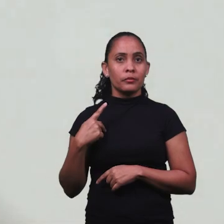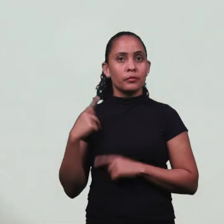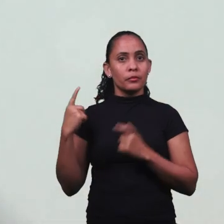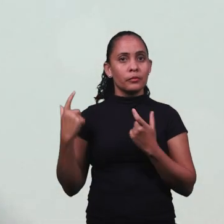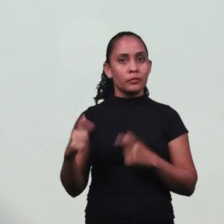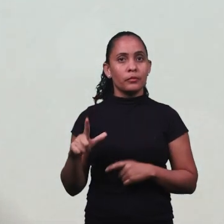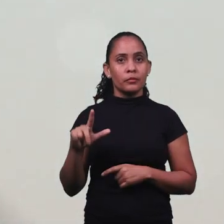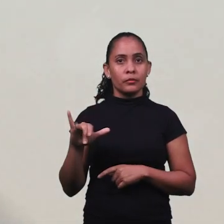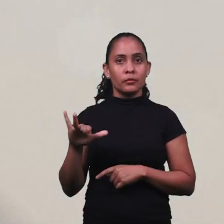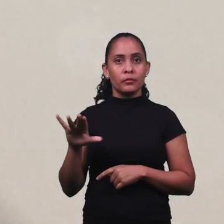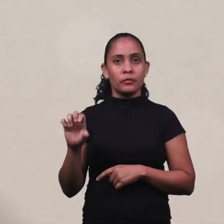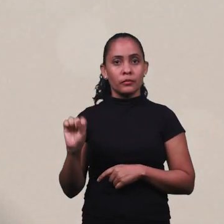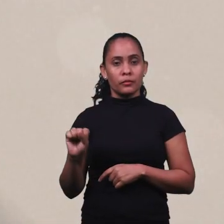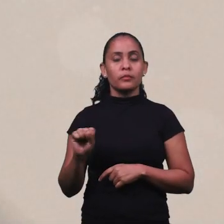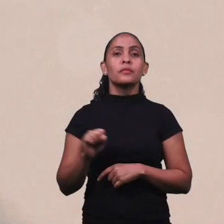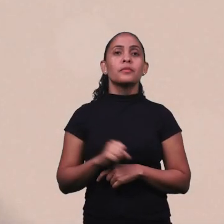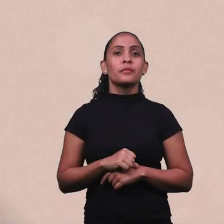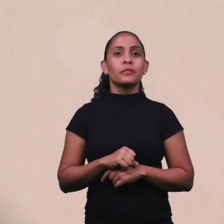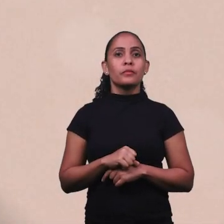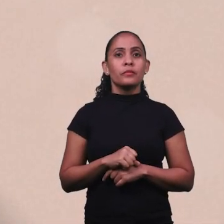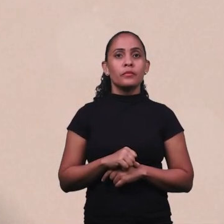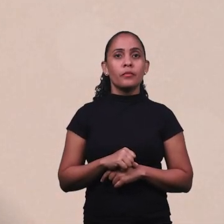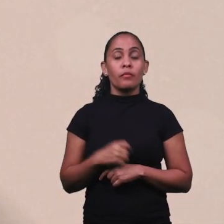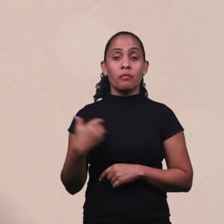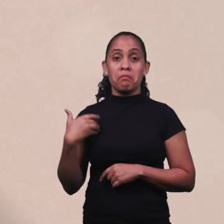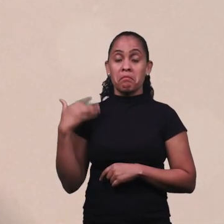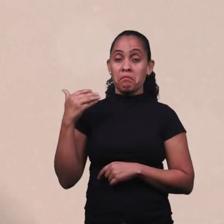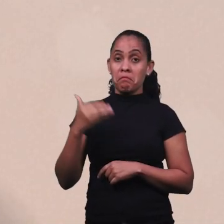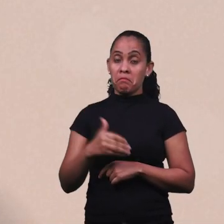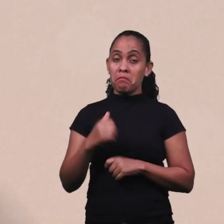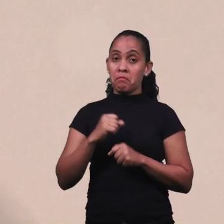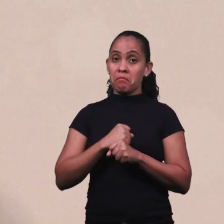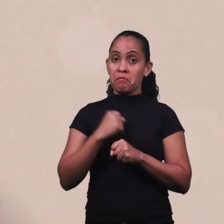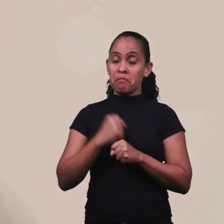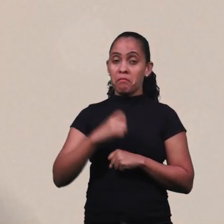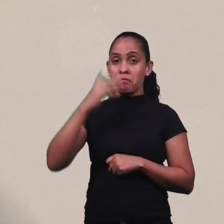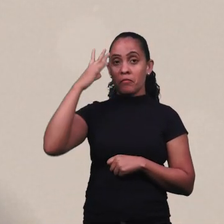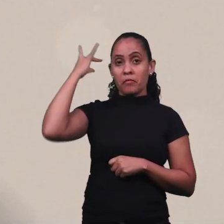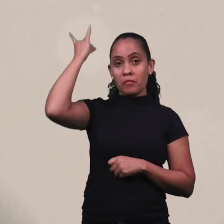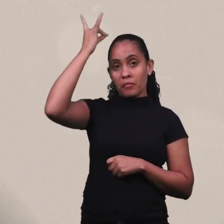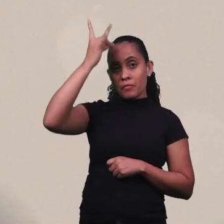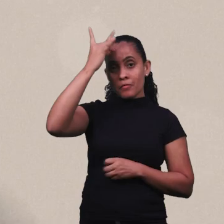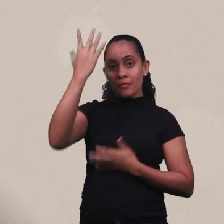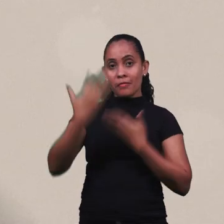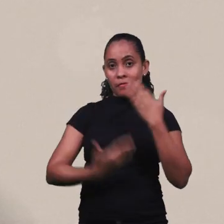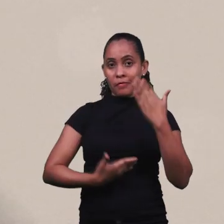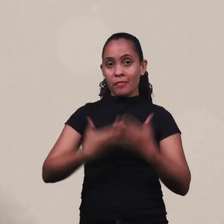local é Luiz Felipe Gubert. Estou nesta obra do Espírito Santo,